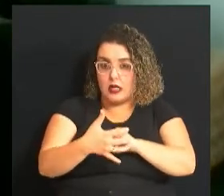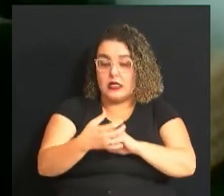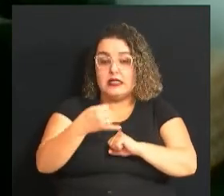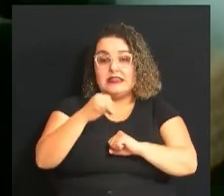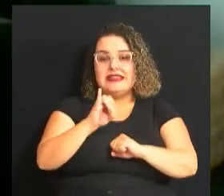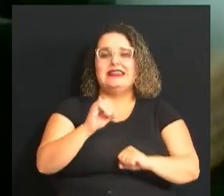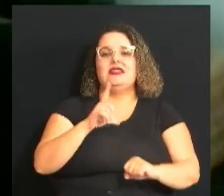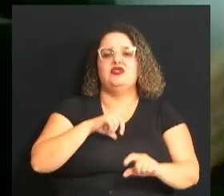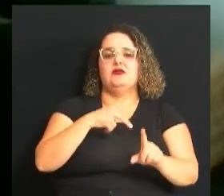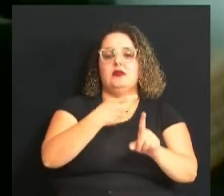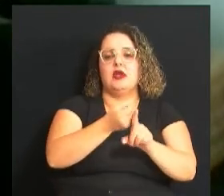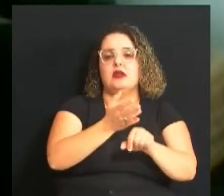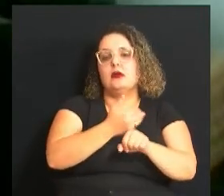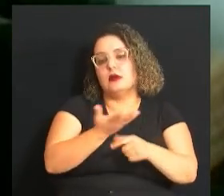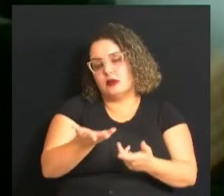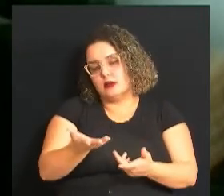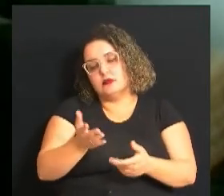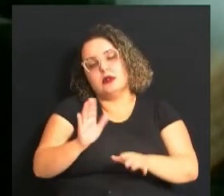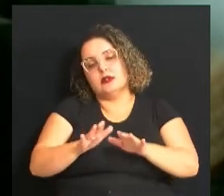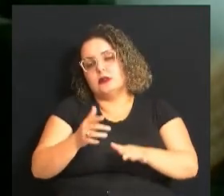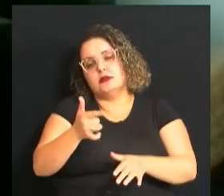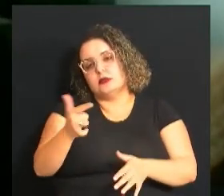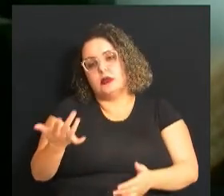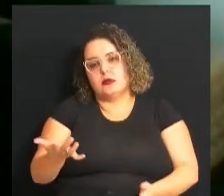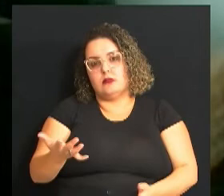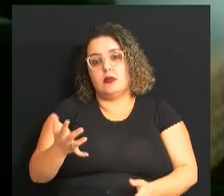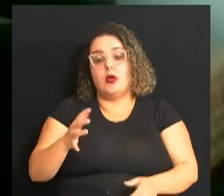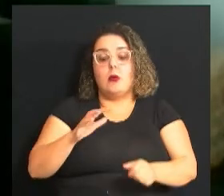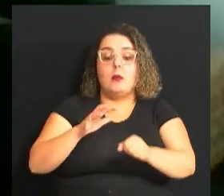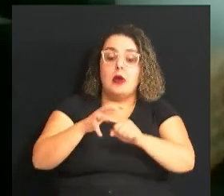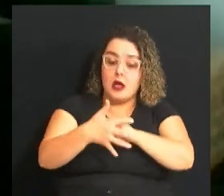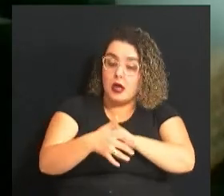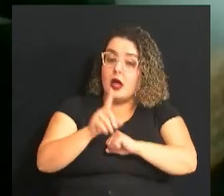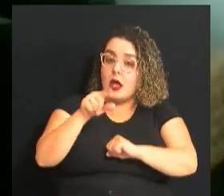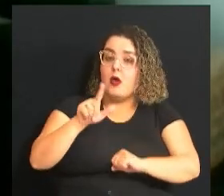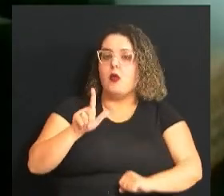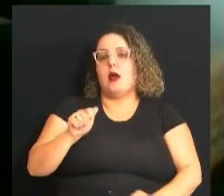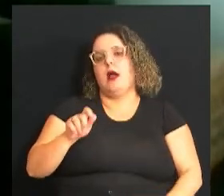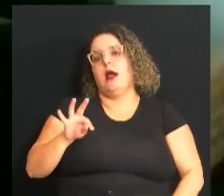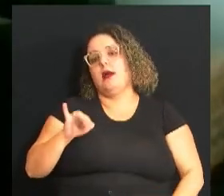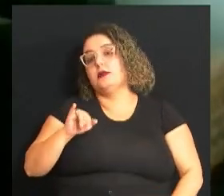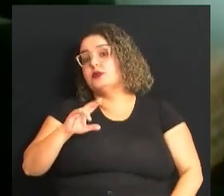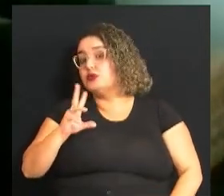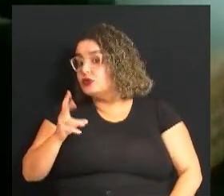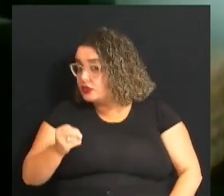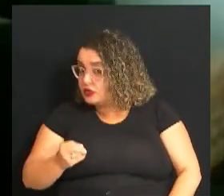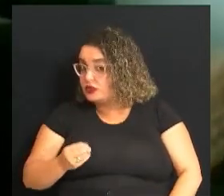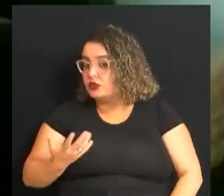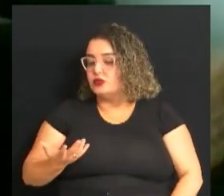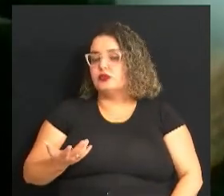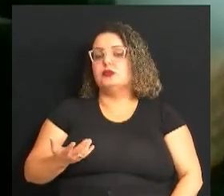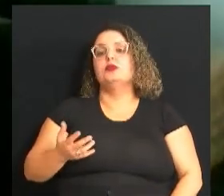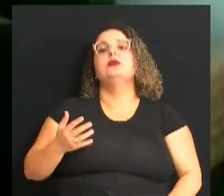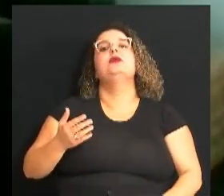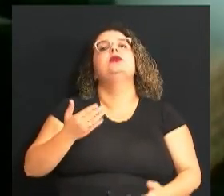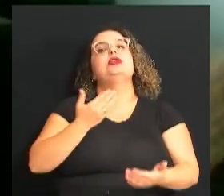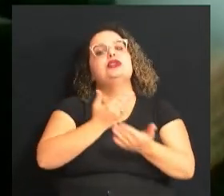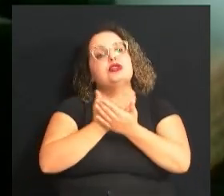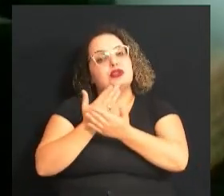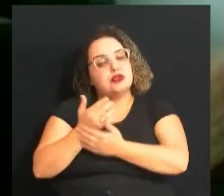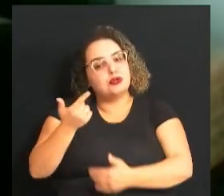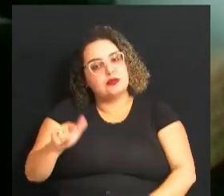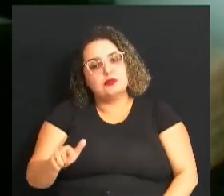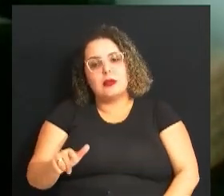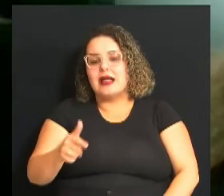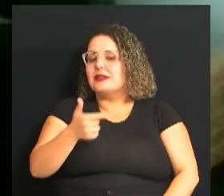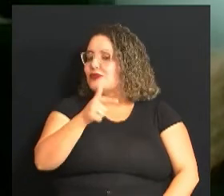genética nessa história, talvez o adenovírus como um gatilho, e ainda estamos estudando, mas que a gente tem